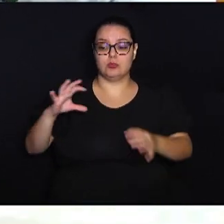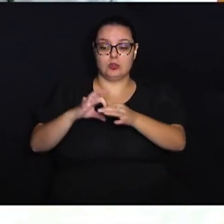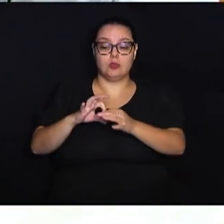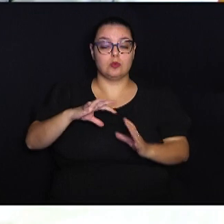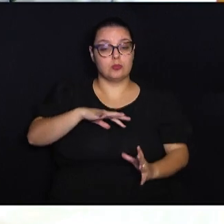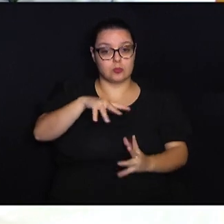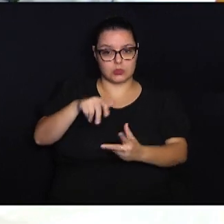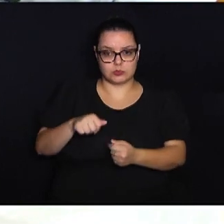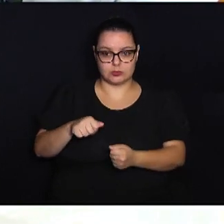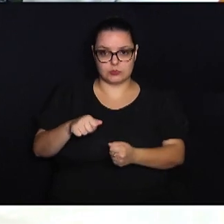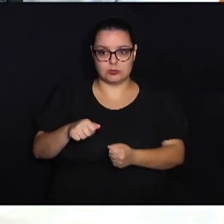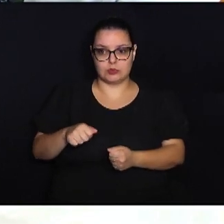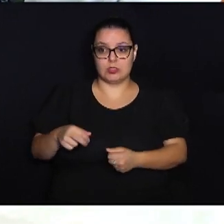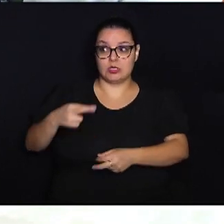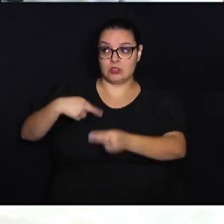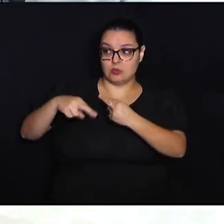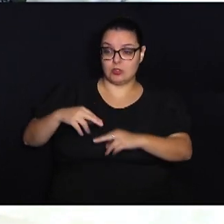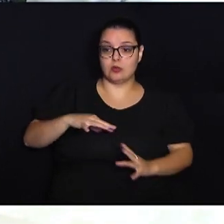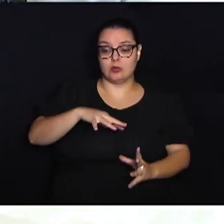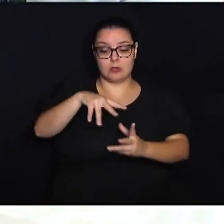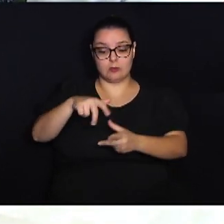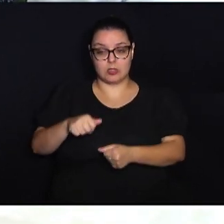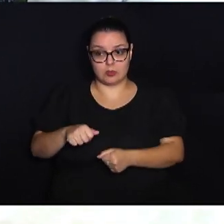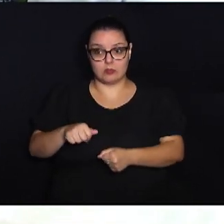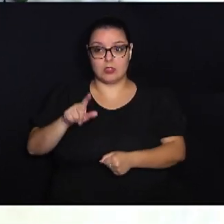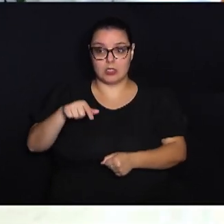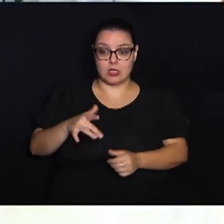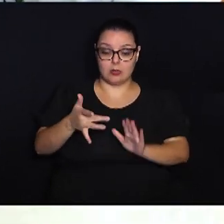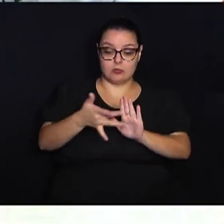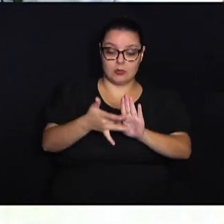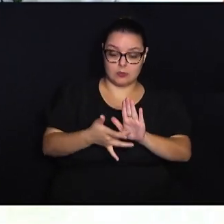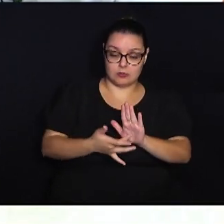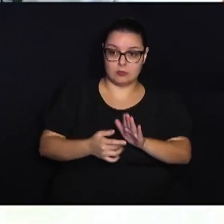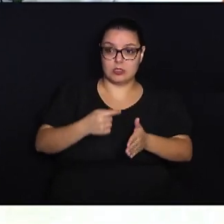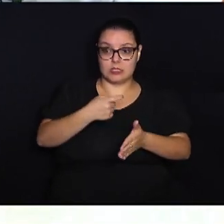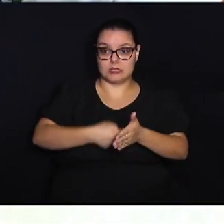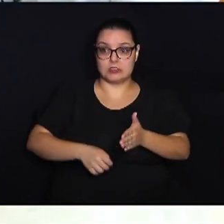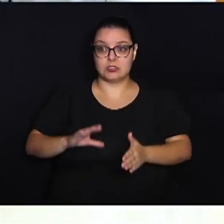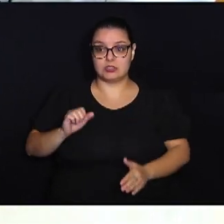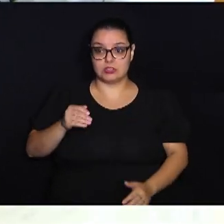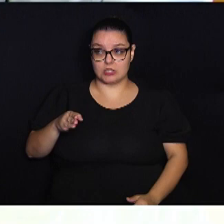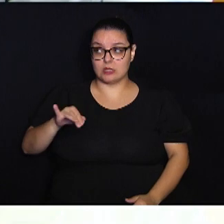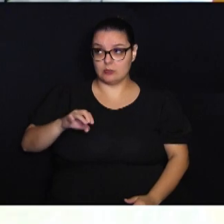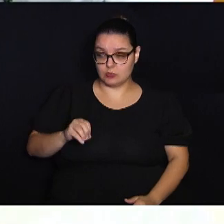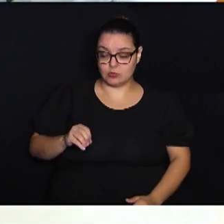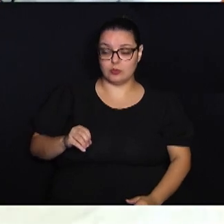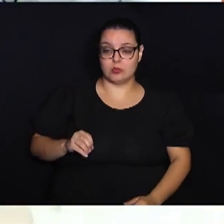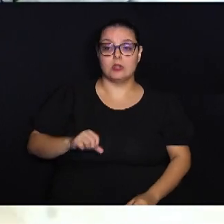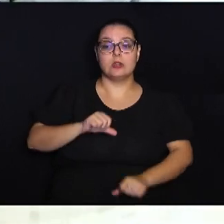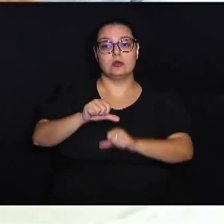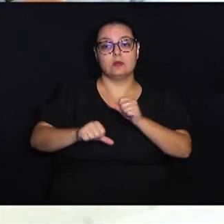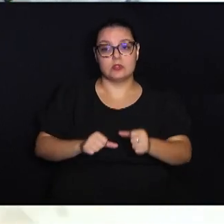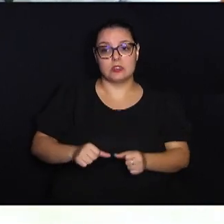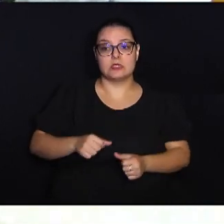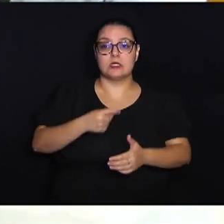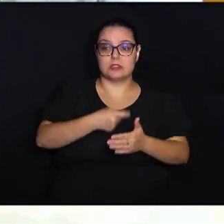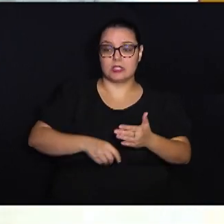porque potencializar as produções artísticas, nacionais, né, e